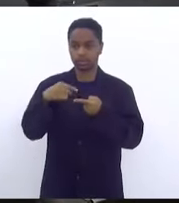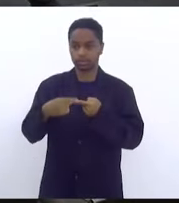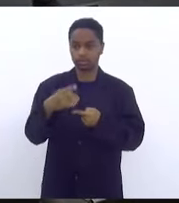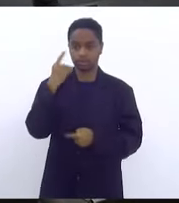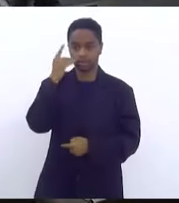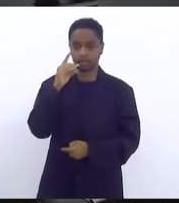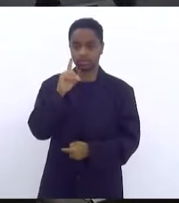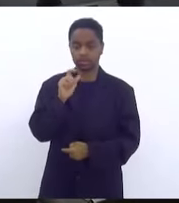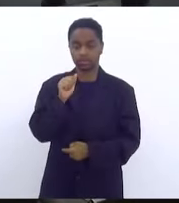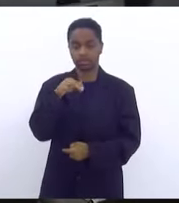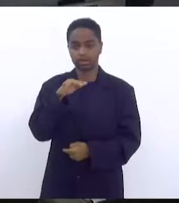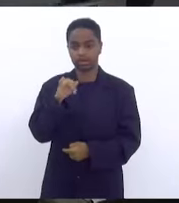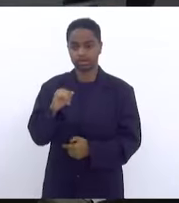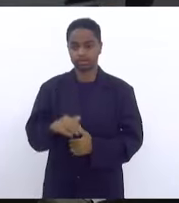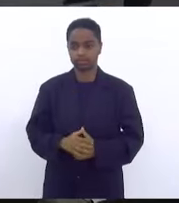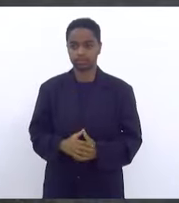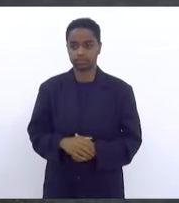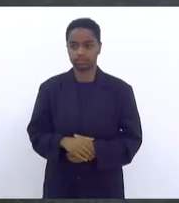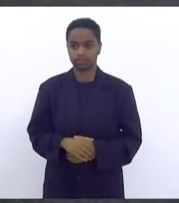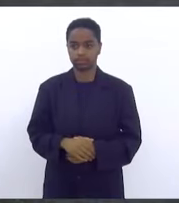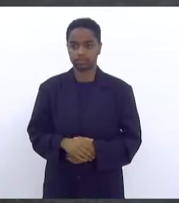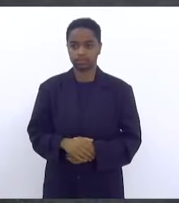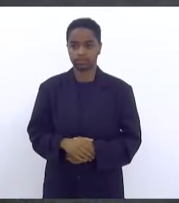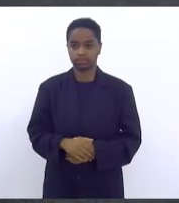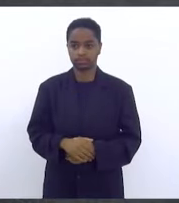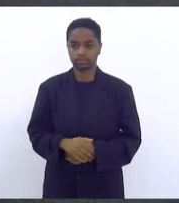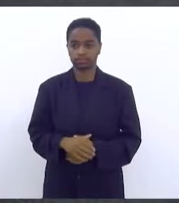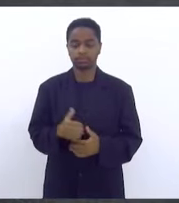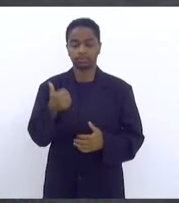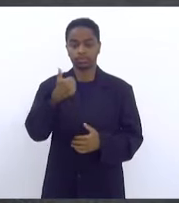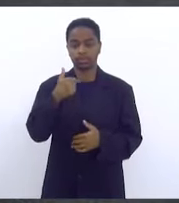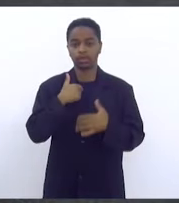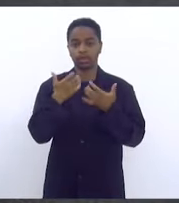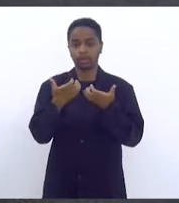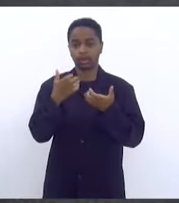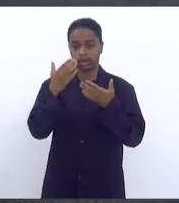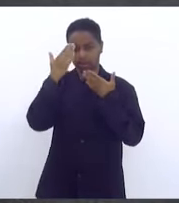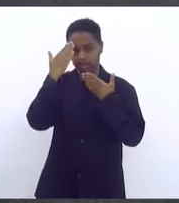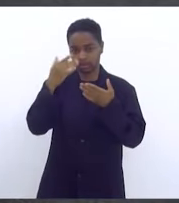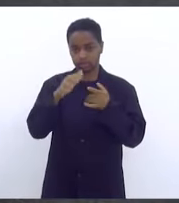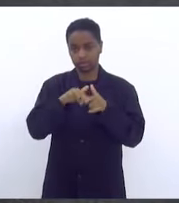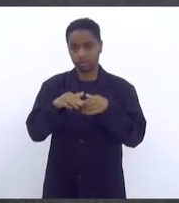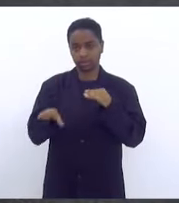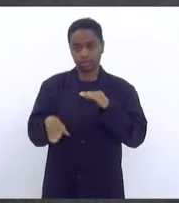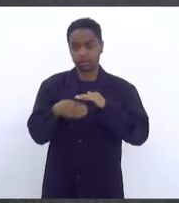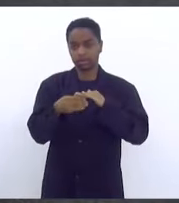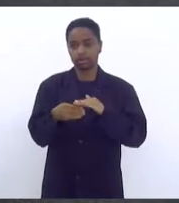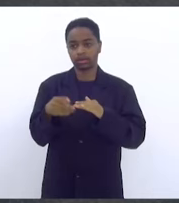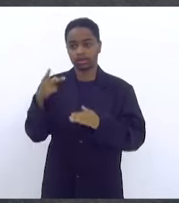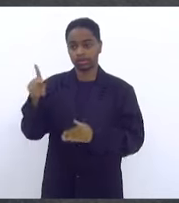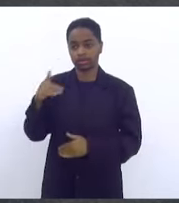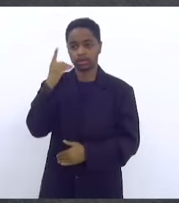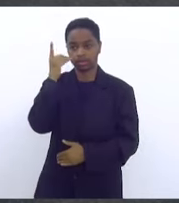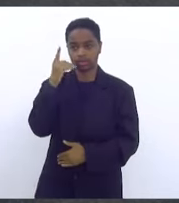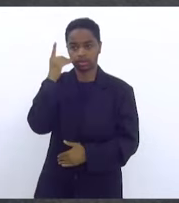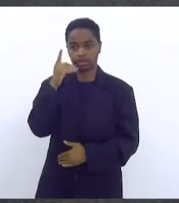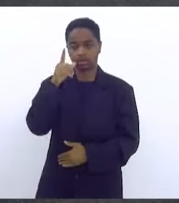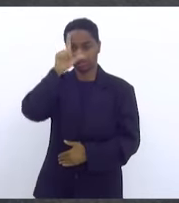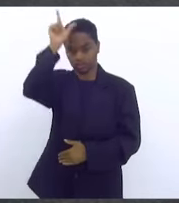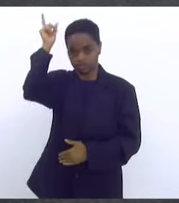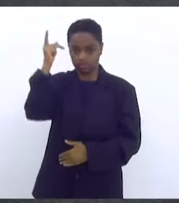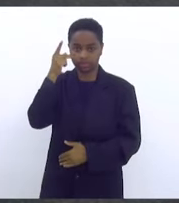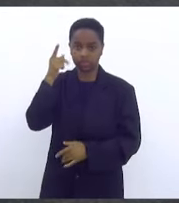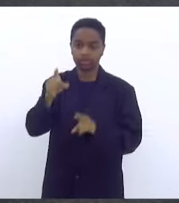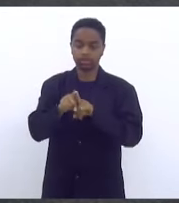a deputada Dani Monteiro. Presidenta, primeiro queria agradecer as emendas que o projeto recebeu do deputado Luiz Paulo